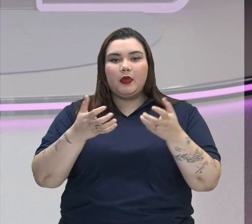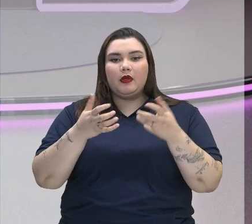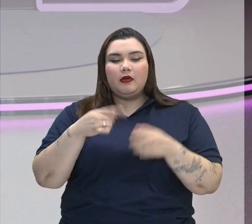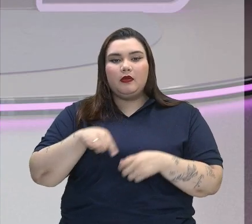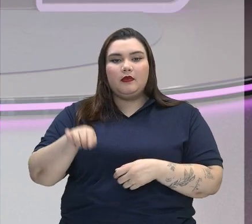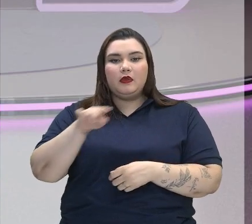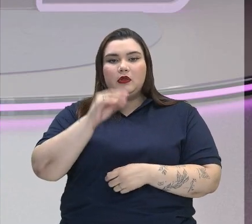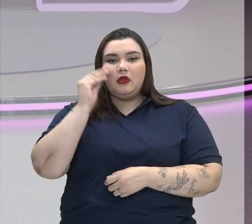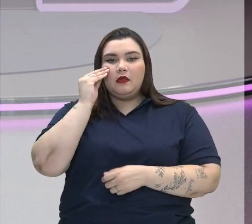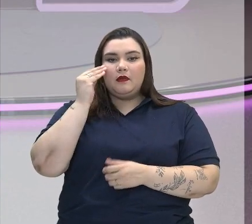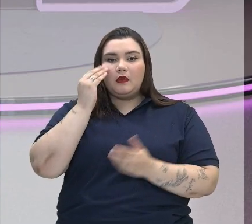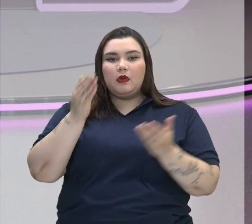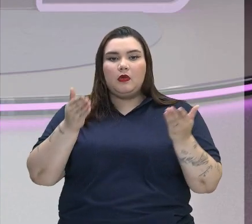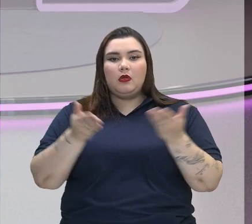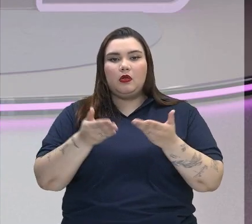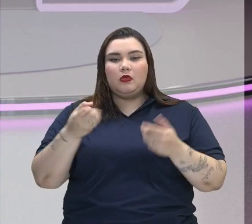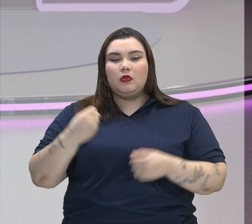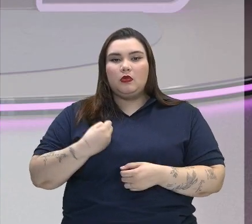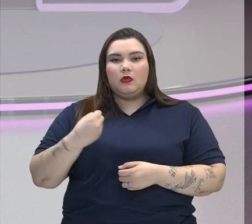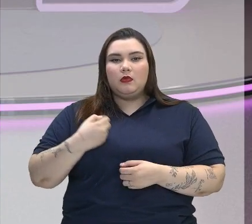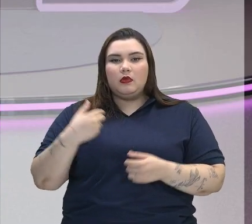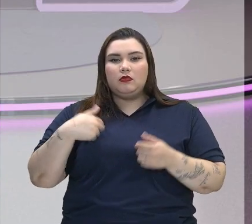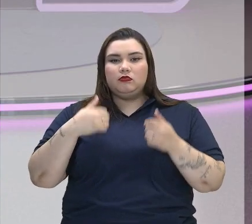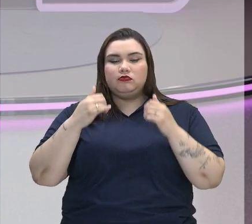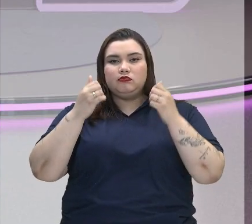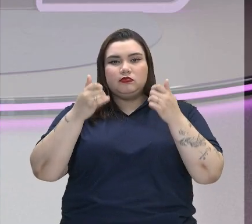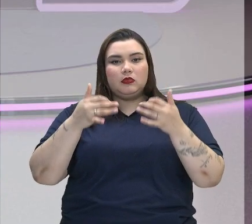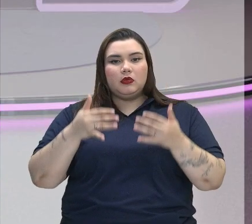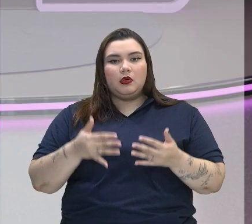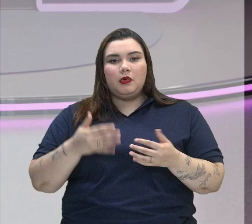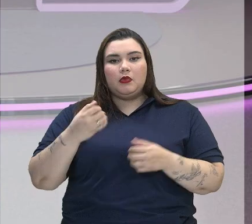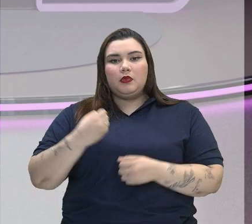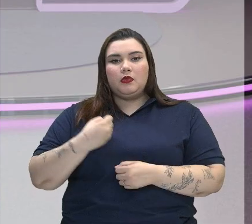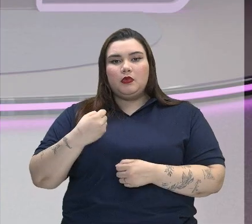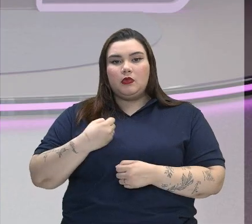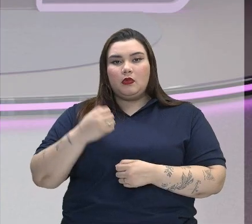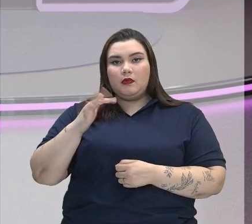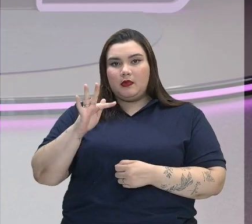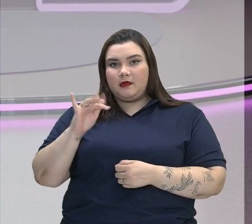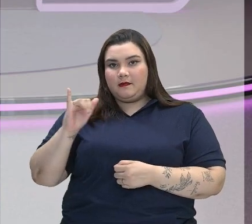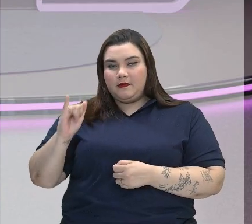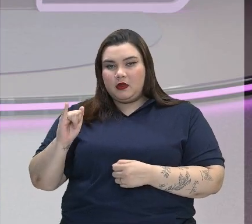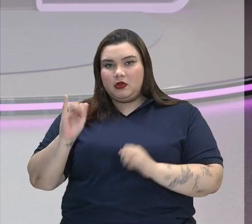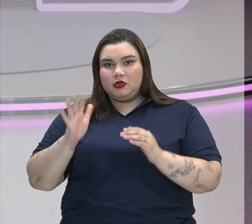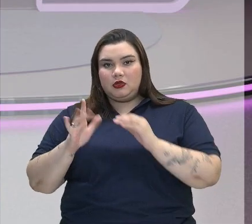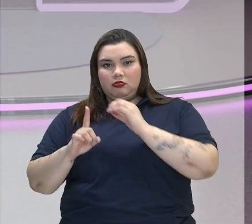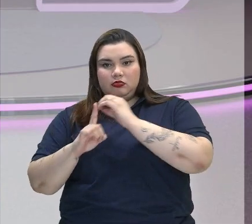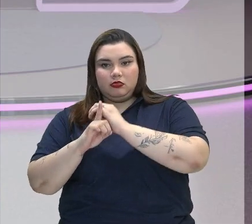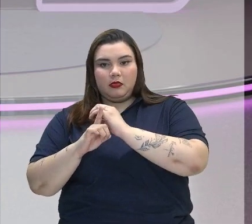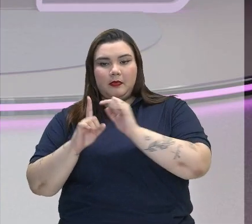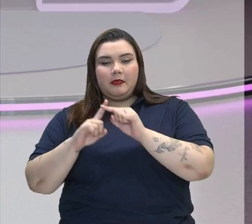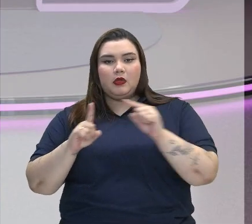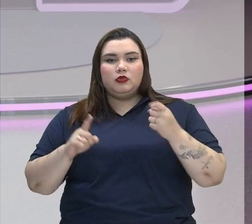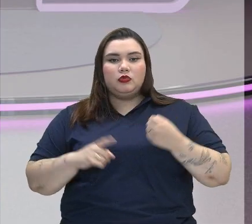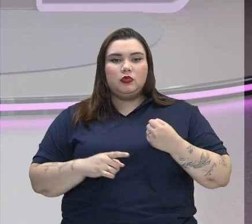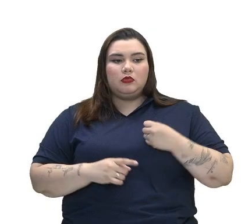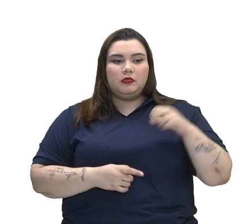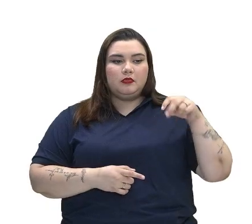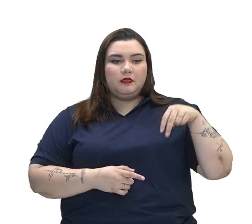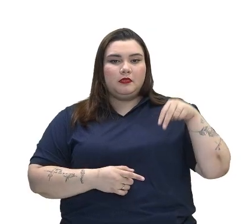observem agora aquele número que eu falei no início, que é o número π. Falamos do número φ, que é a proporção áurea, mas o número π, qual é esse